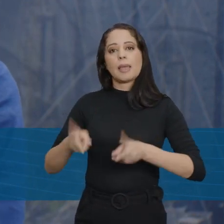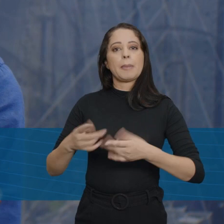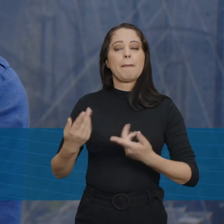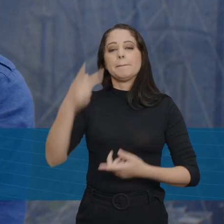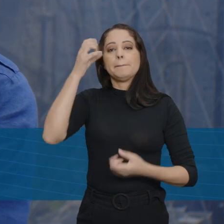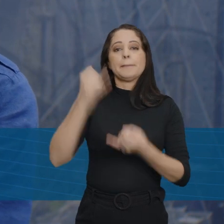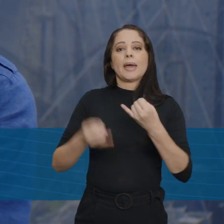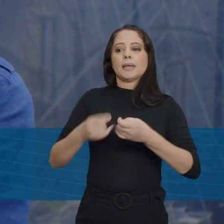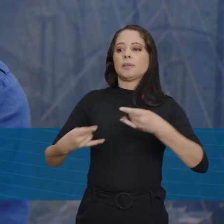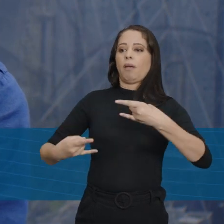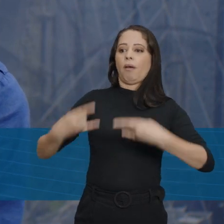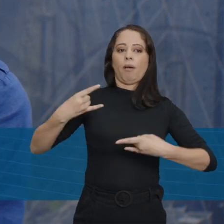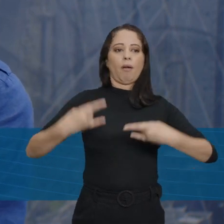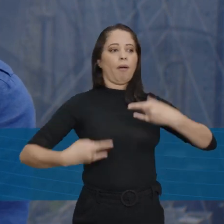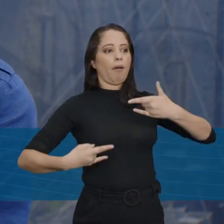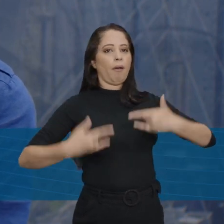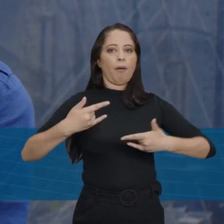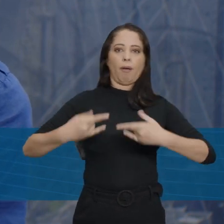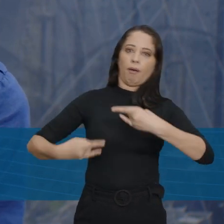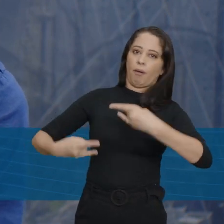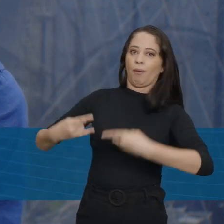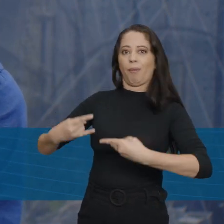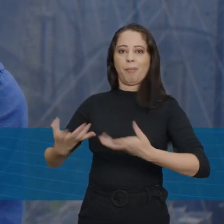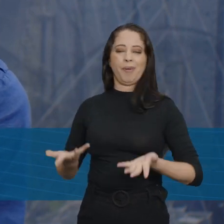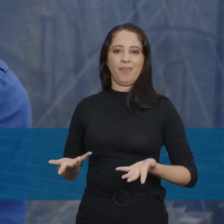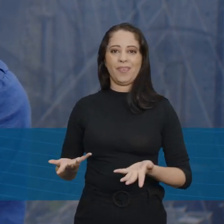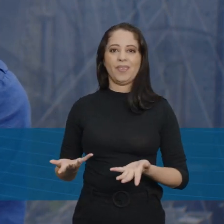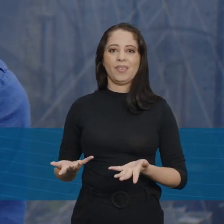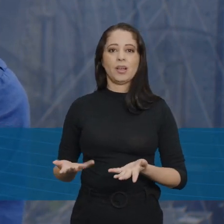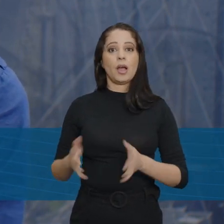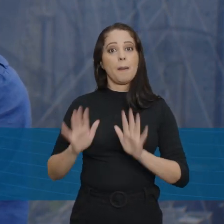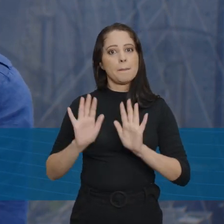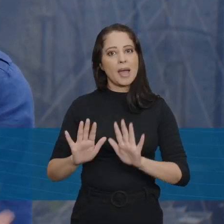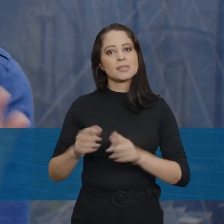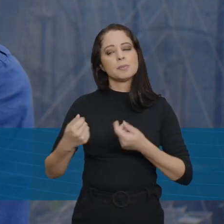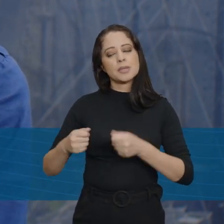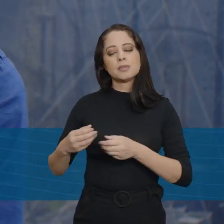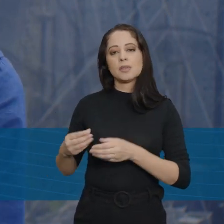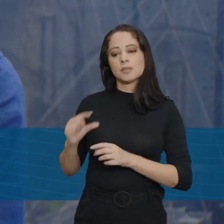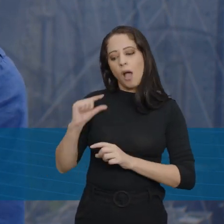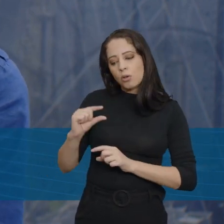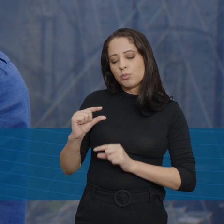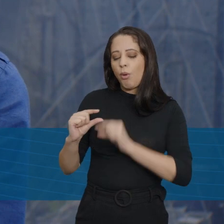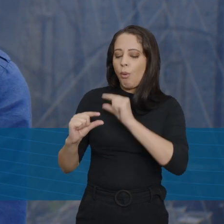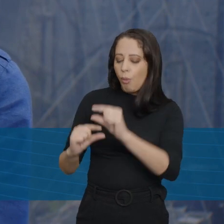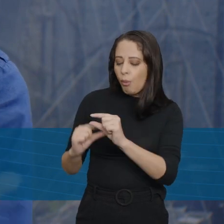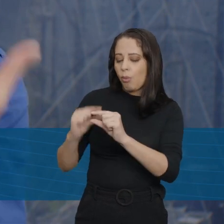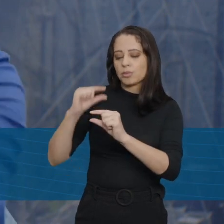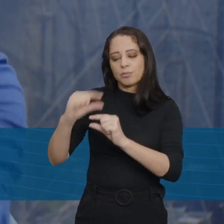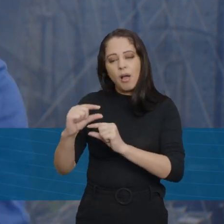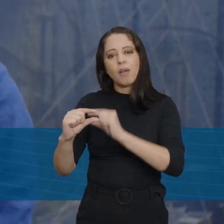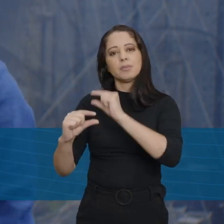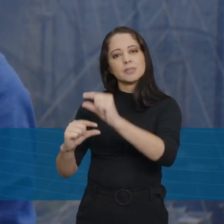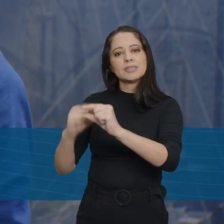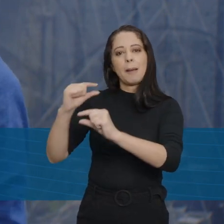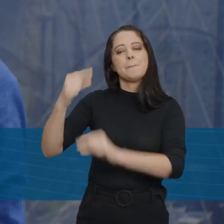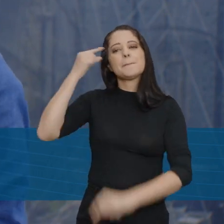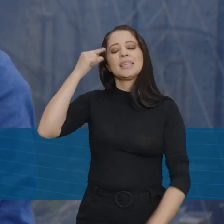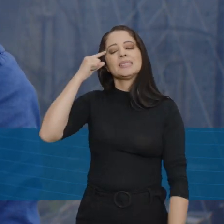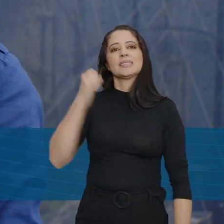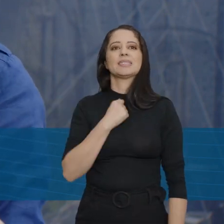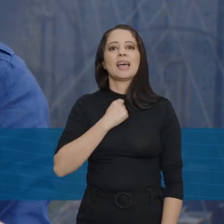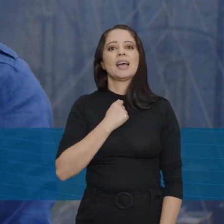fica muito mecânico. Então, se a gente conseguisse realmente começar aos poucos, né, sem nos sobrecarregar mais,